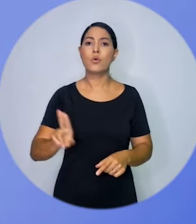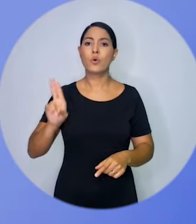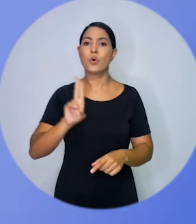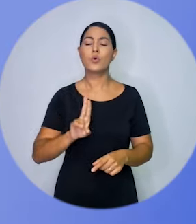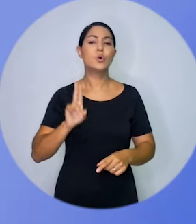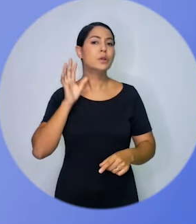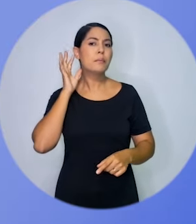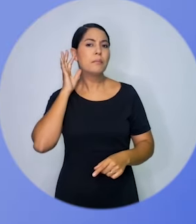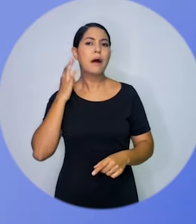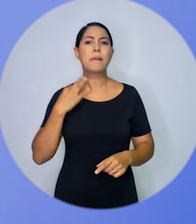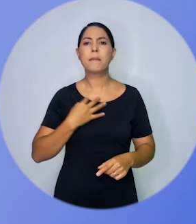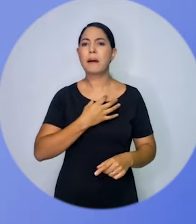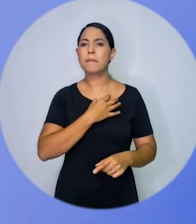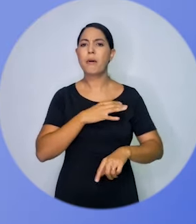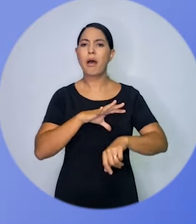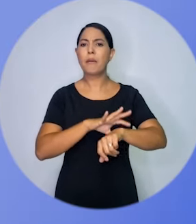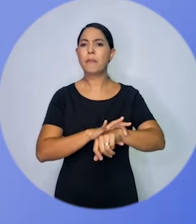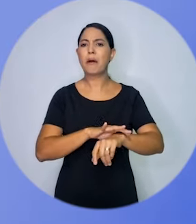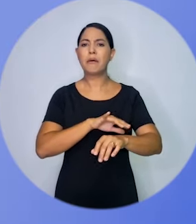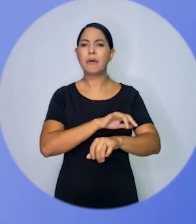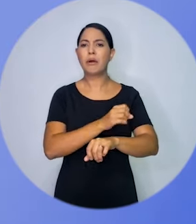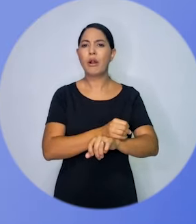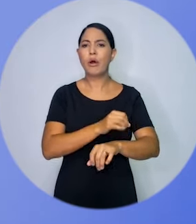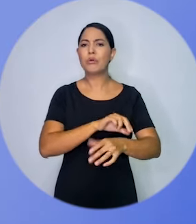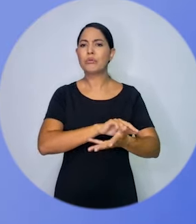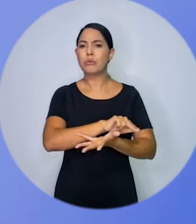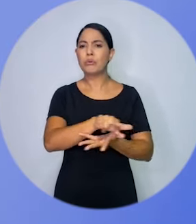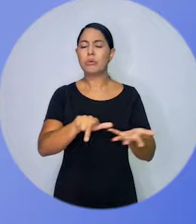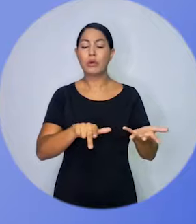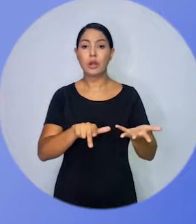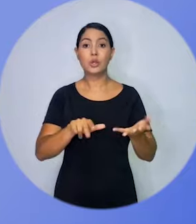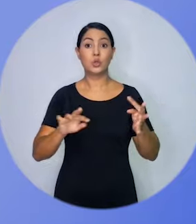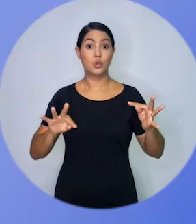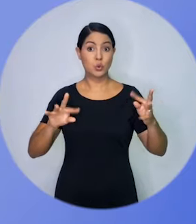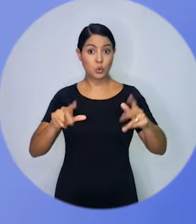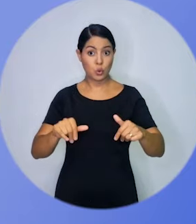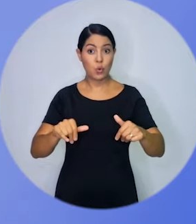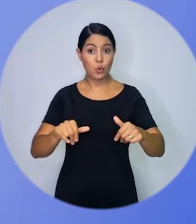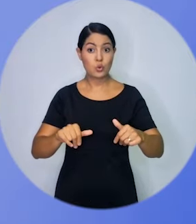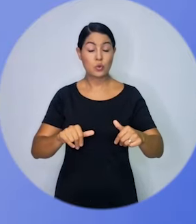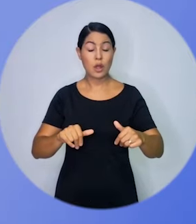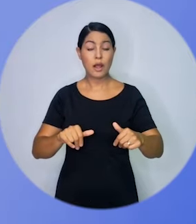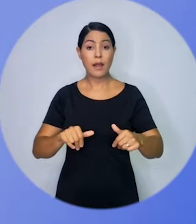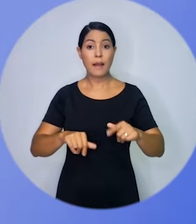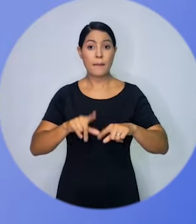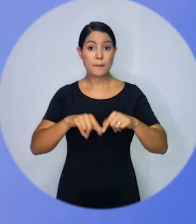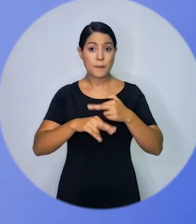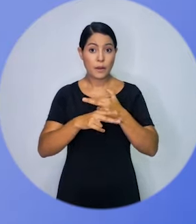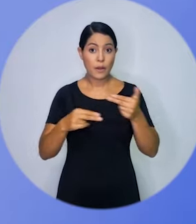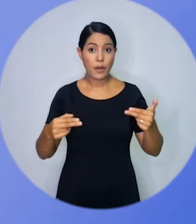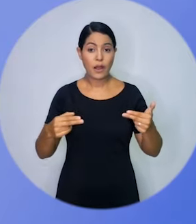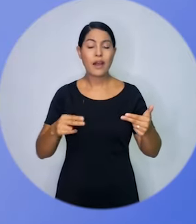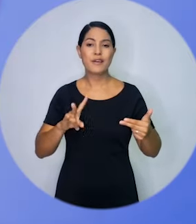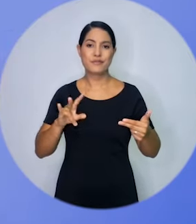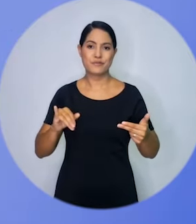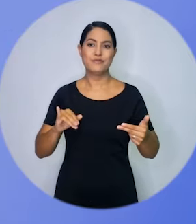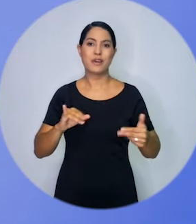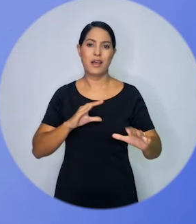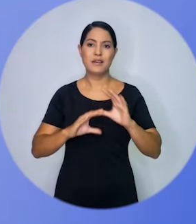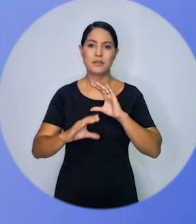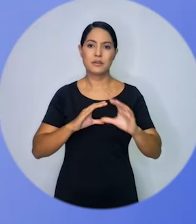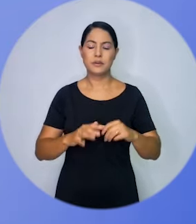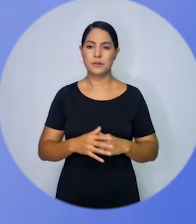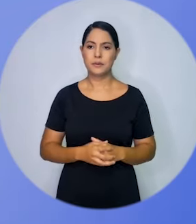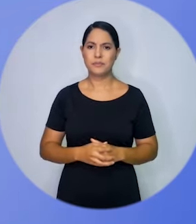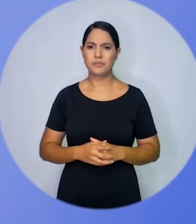vão comunicar uma mensagem. E o que, que eu vejo que acontece muito hoje no meio jurídico? As pessoas perderam a